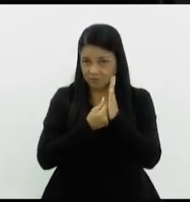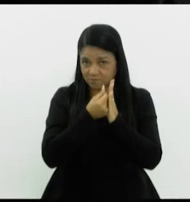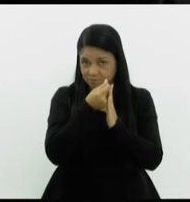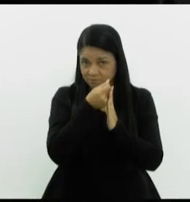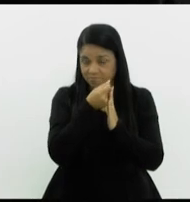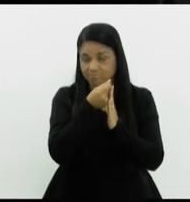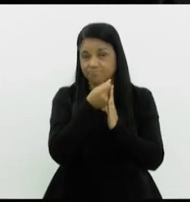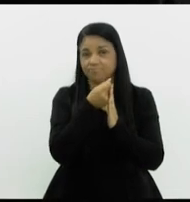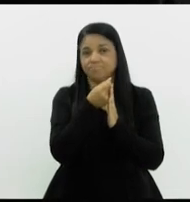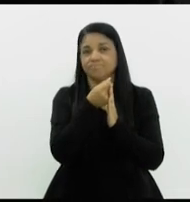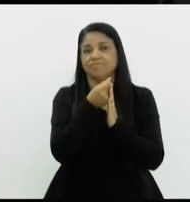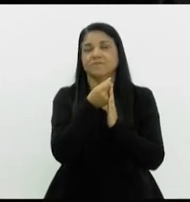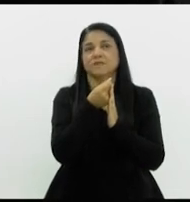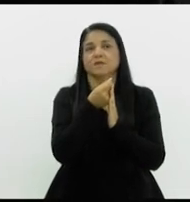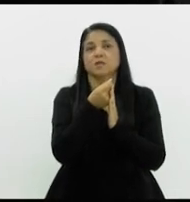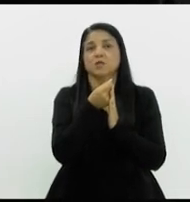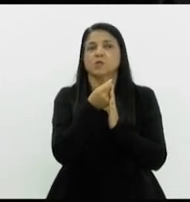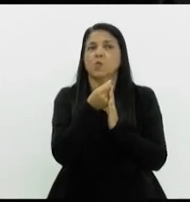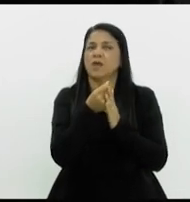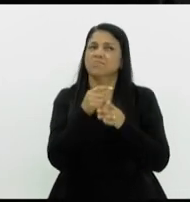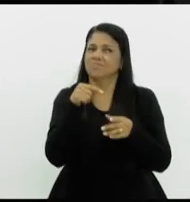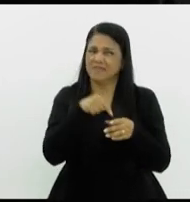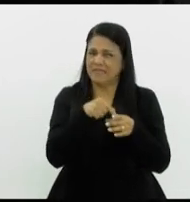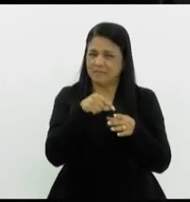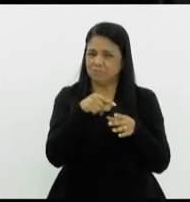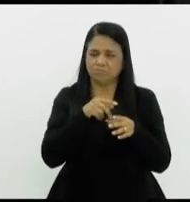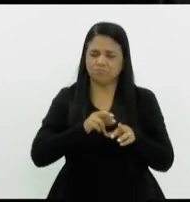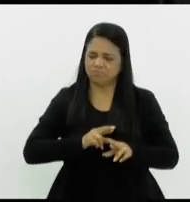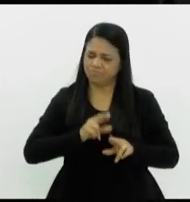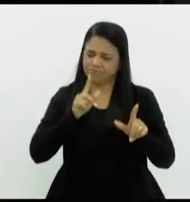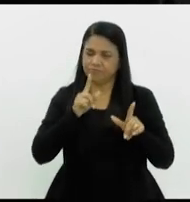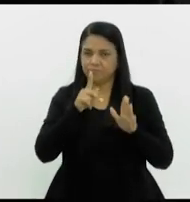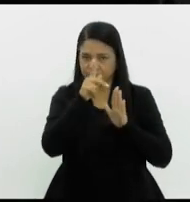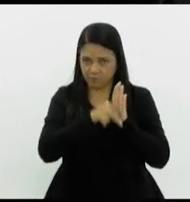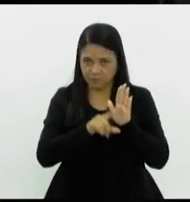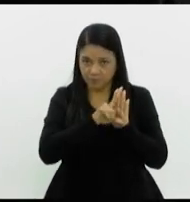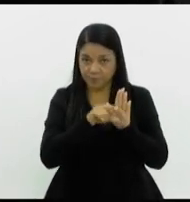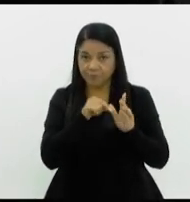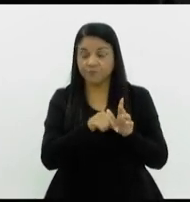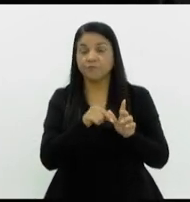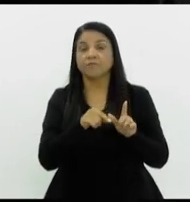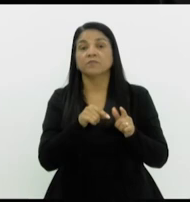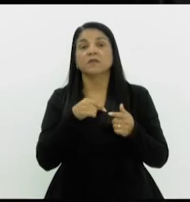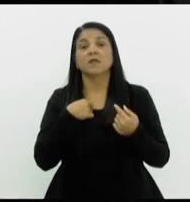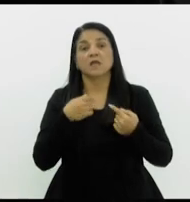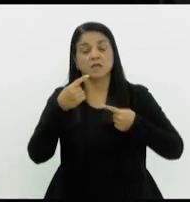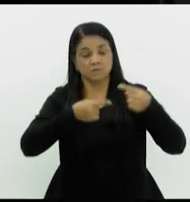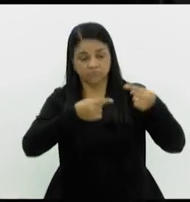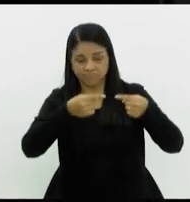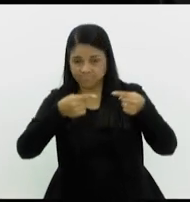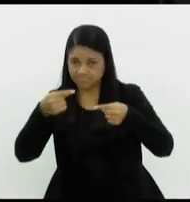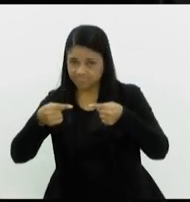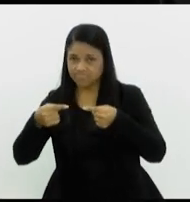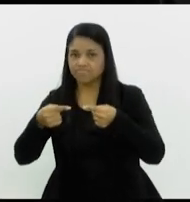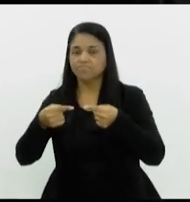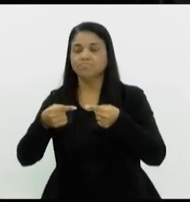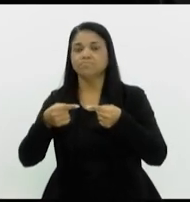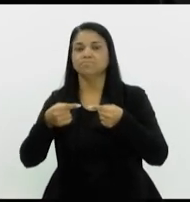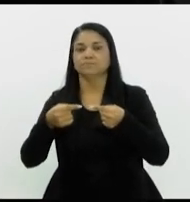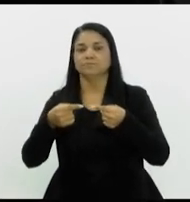aí não especificamente nesse projeto, mas é muito relevante que, nessa discussão, nós